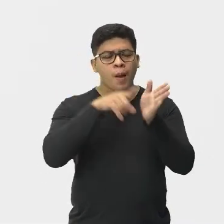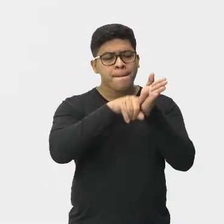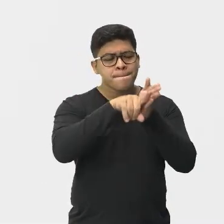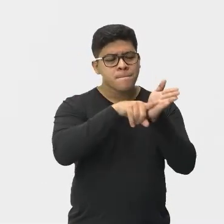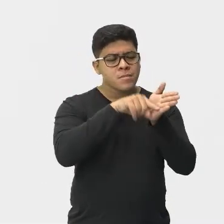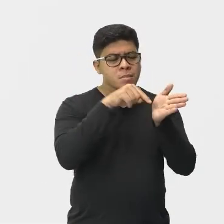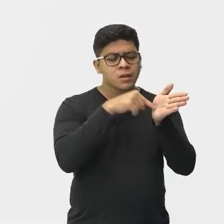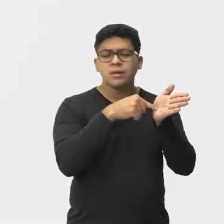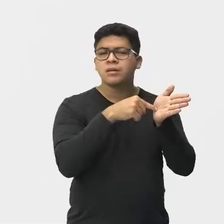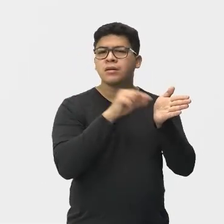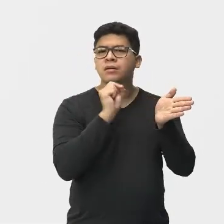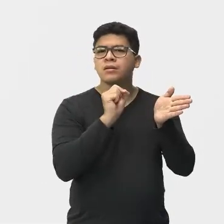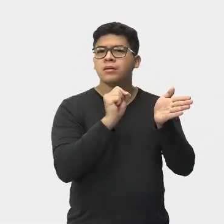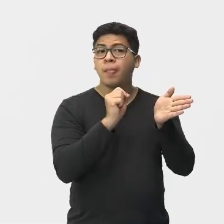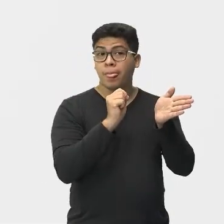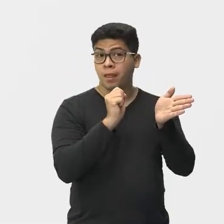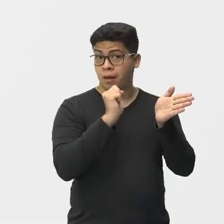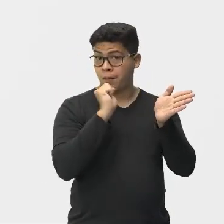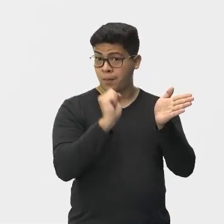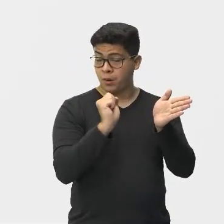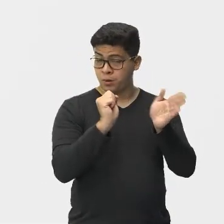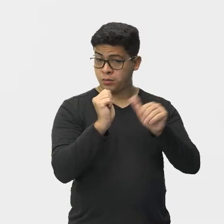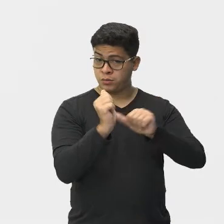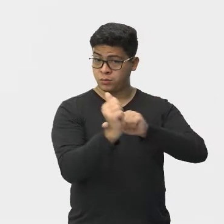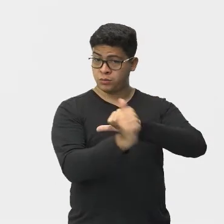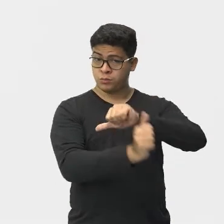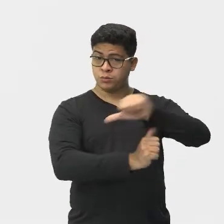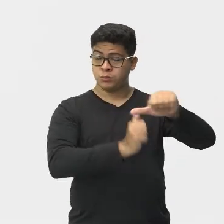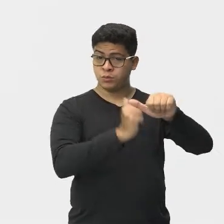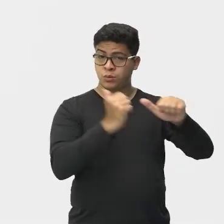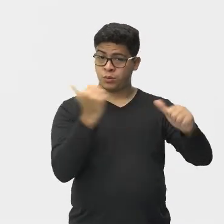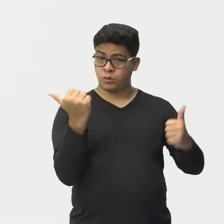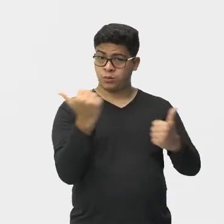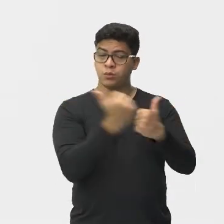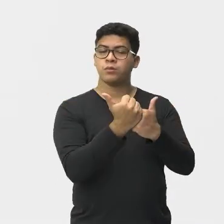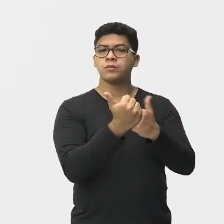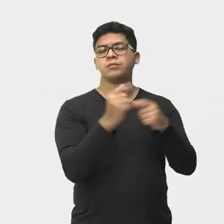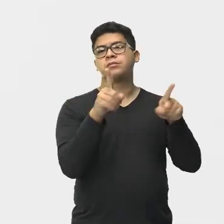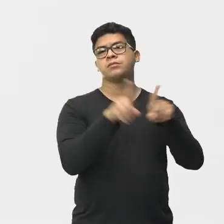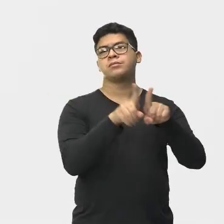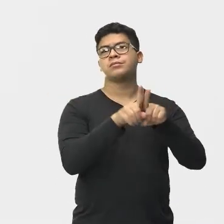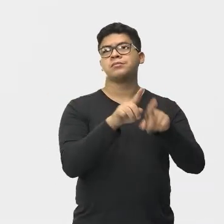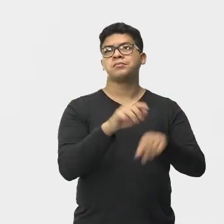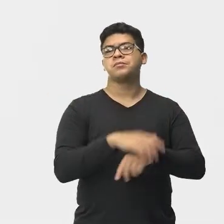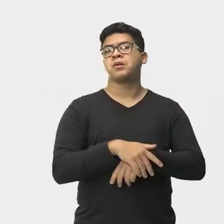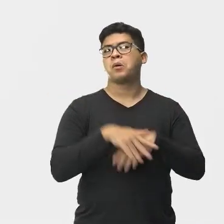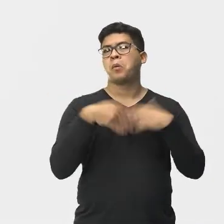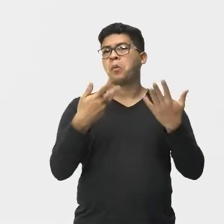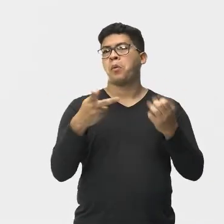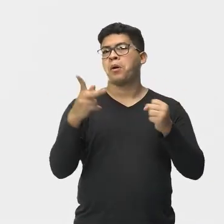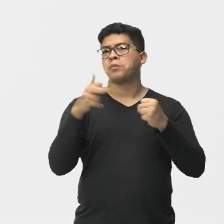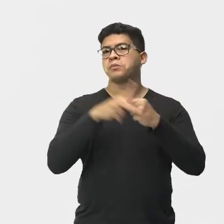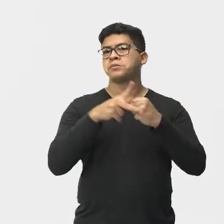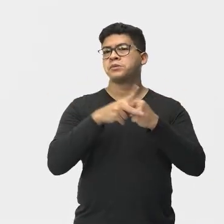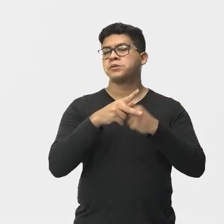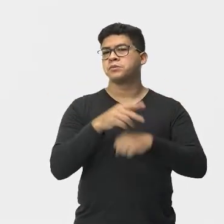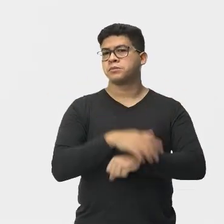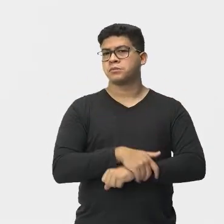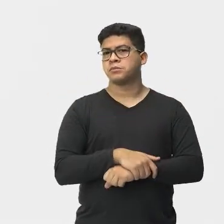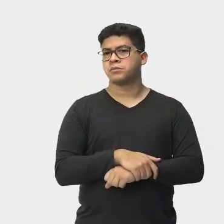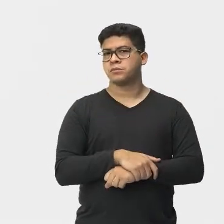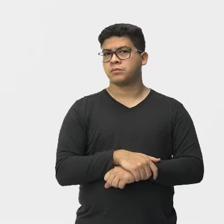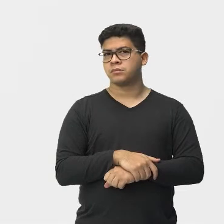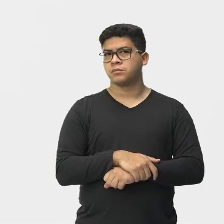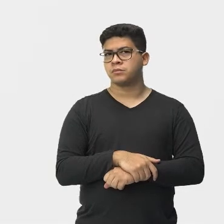dela, então eu poderia substituir por um pronome. Qual pronome? Né, daquela nossa